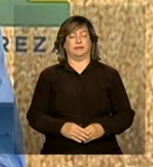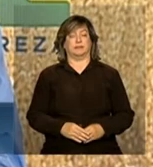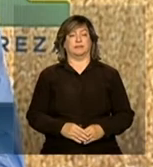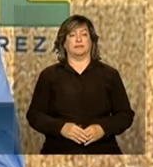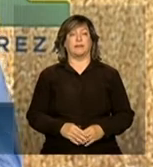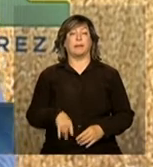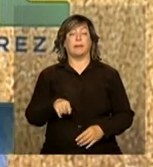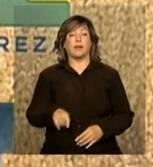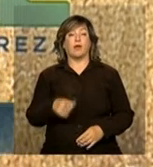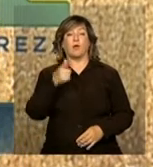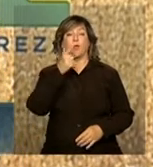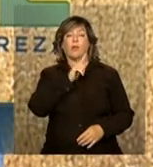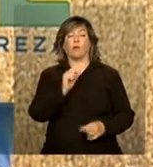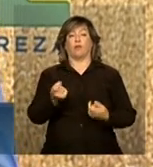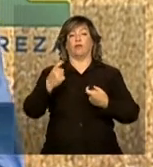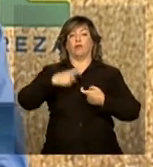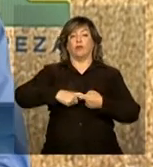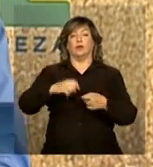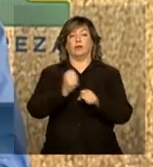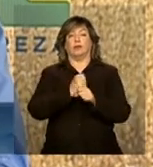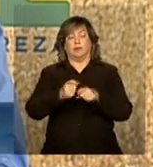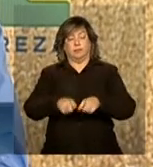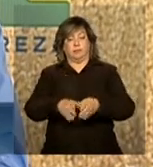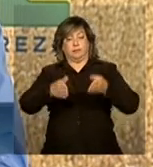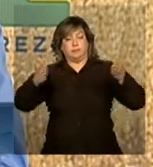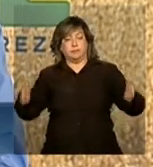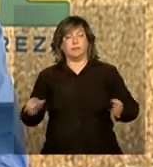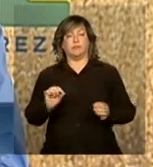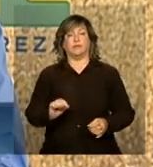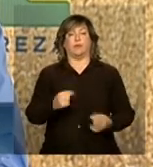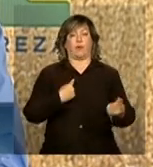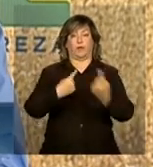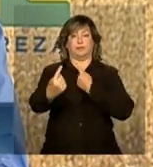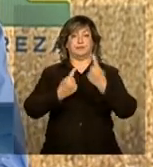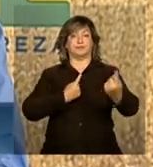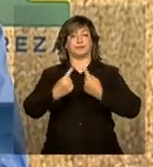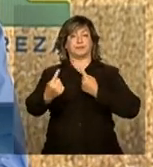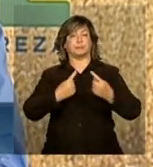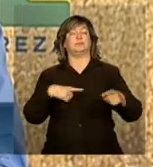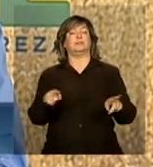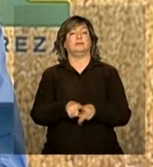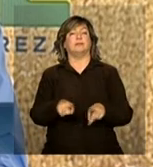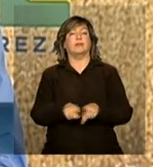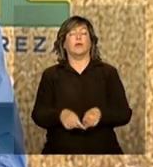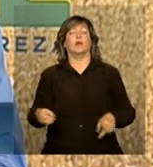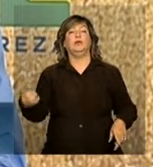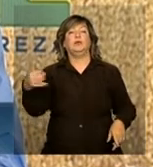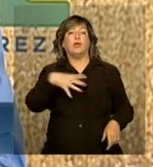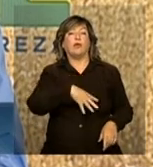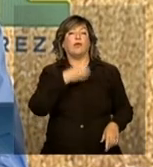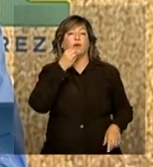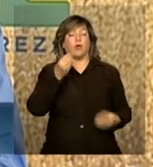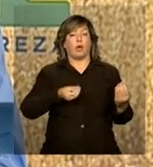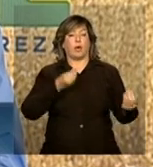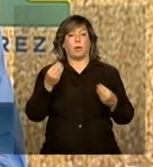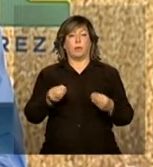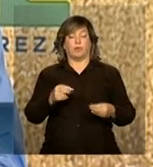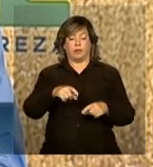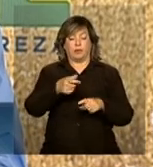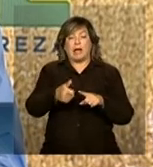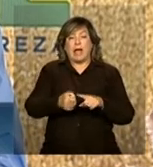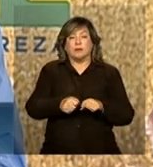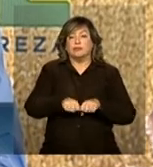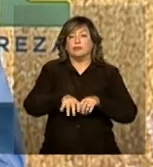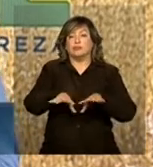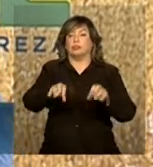e ampliação de rodovias, assim como a construção de novas alternativas para o escoamento de grãos, estão entre